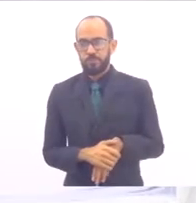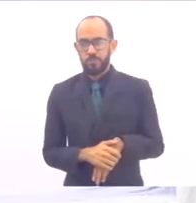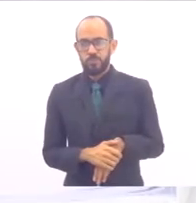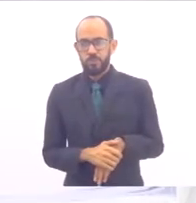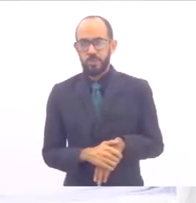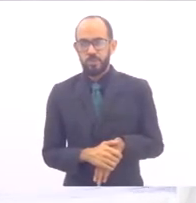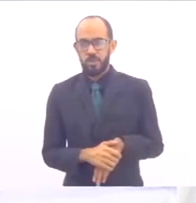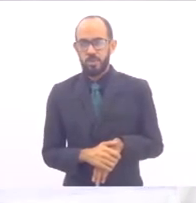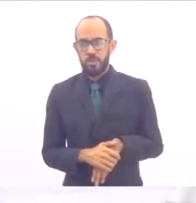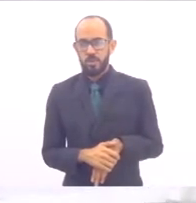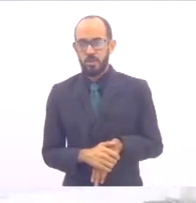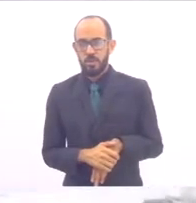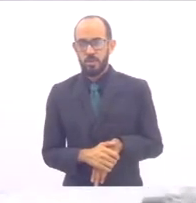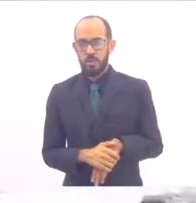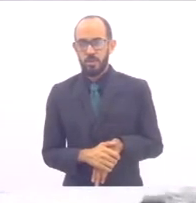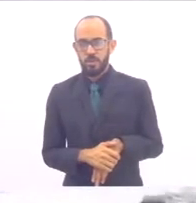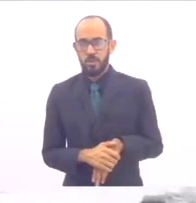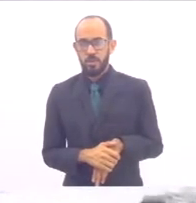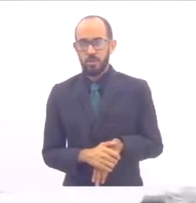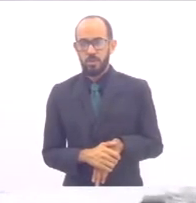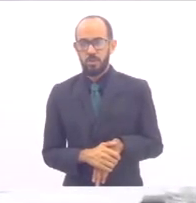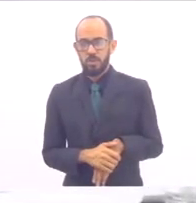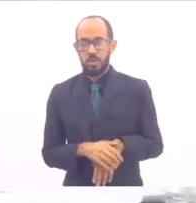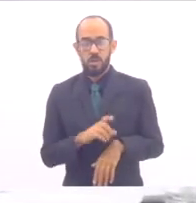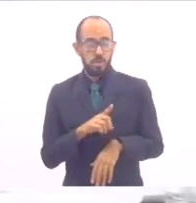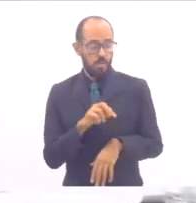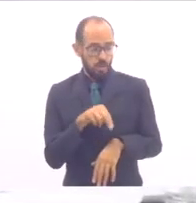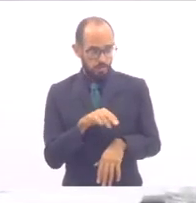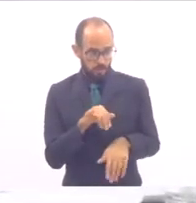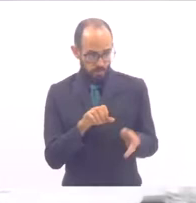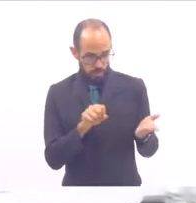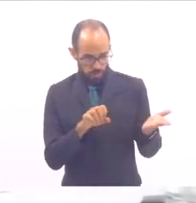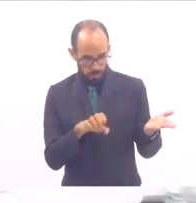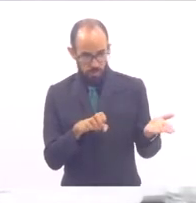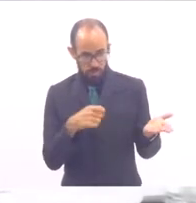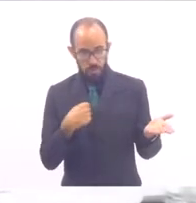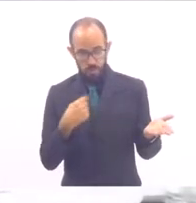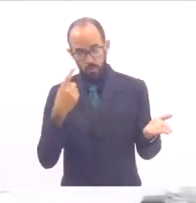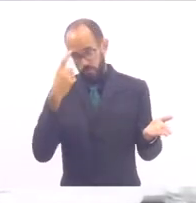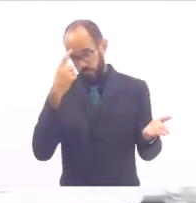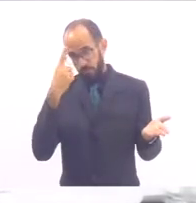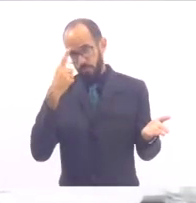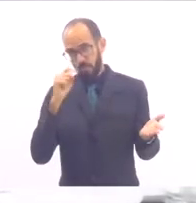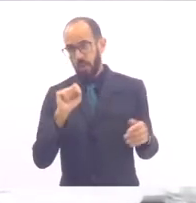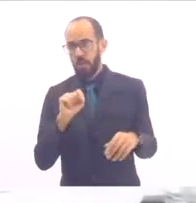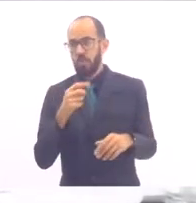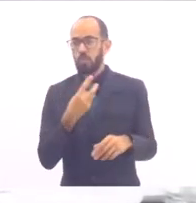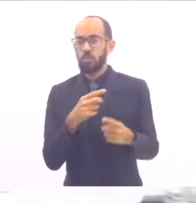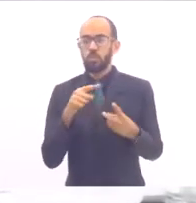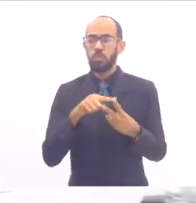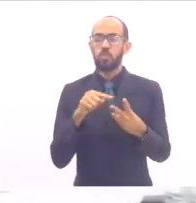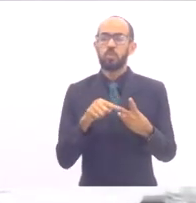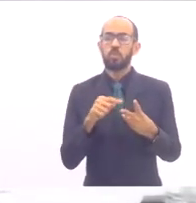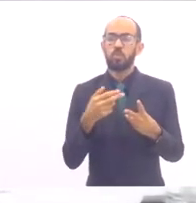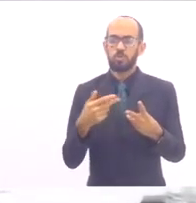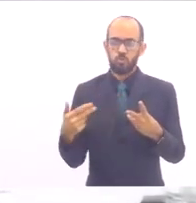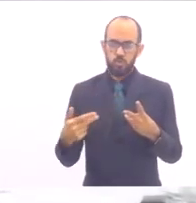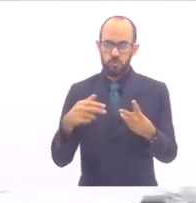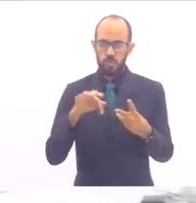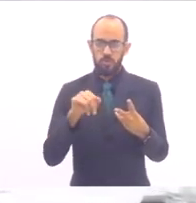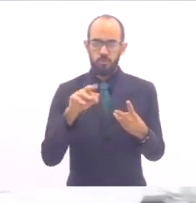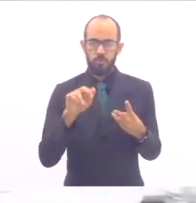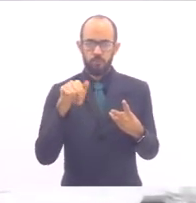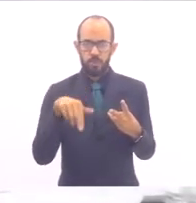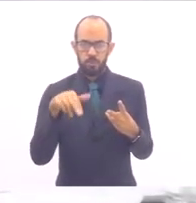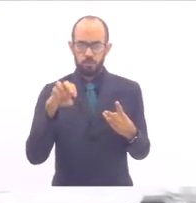Me ocorreram... Cadê a Denise? Está aqui. Me ocorreram, Firmino, duas coisas diferentes. Firmino está aqui,